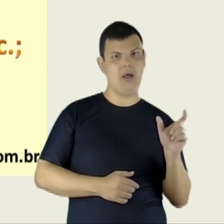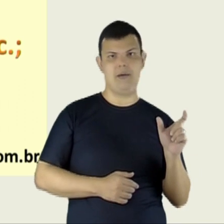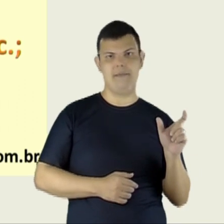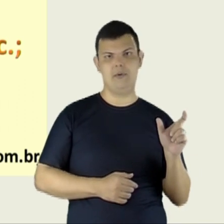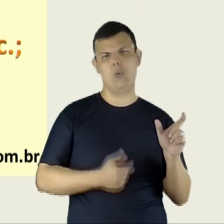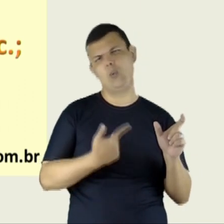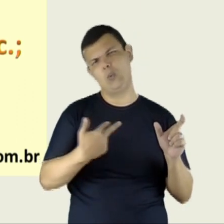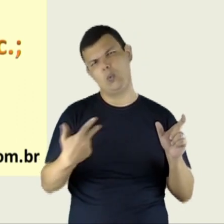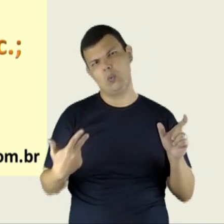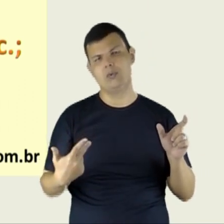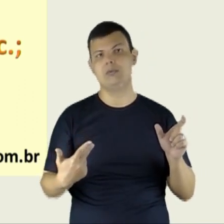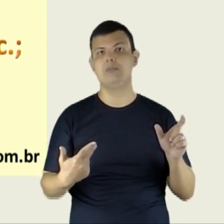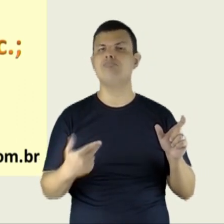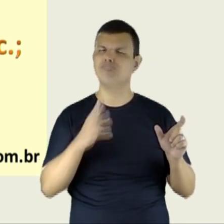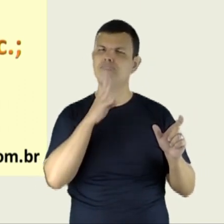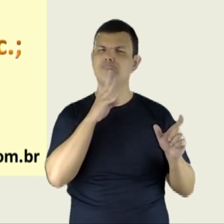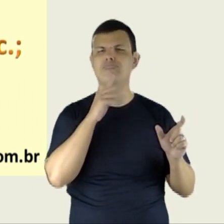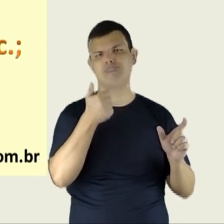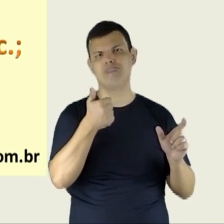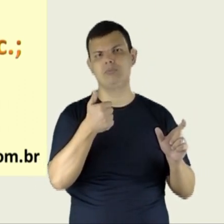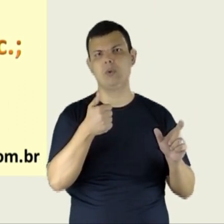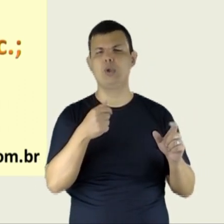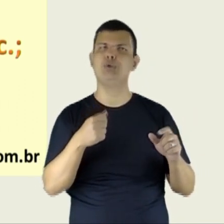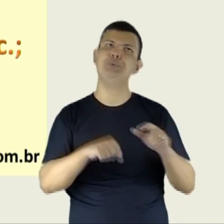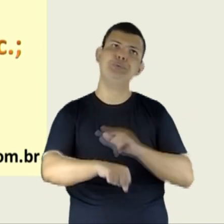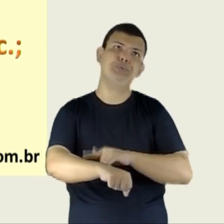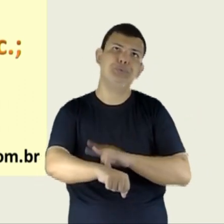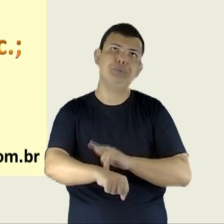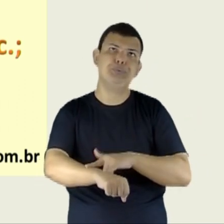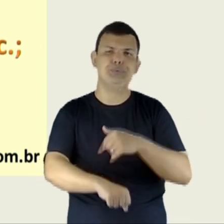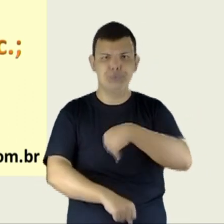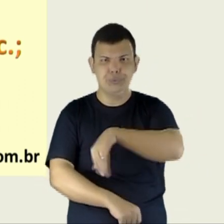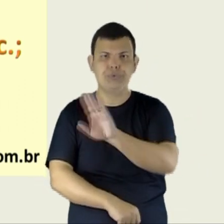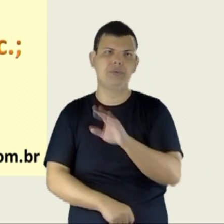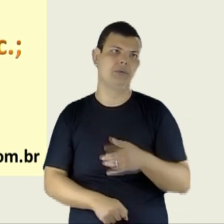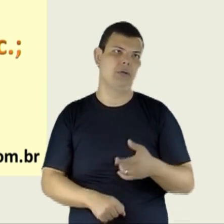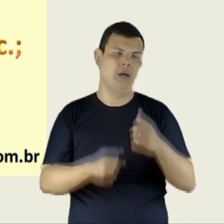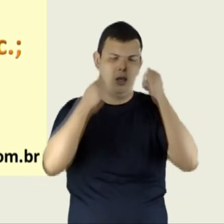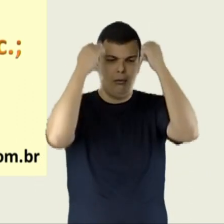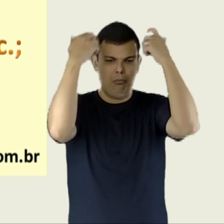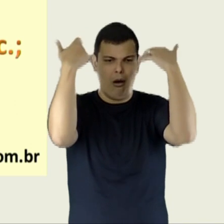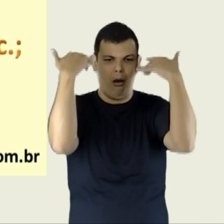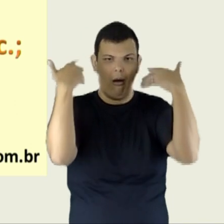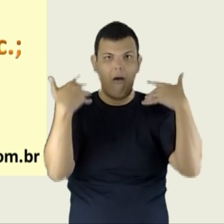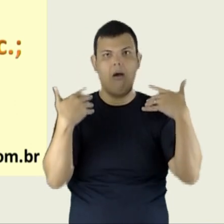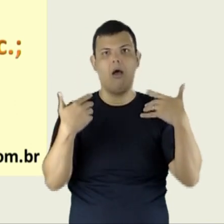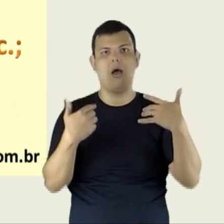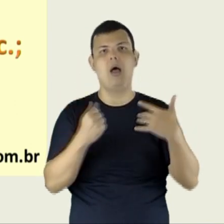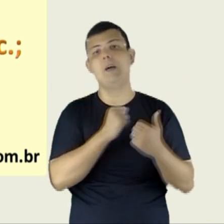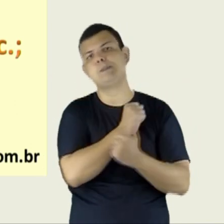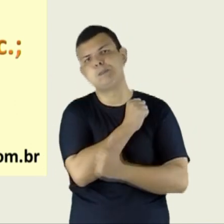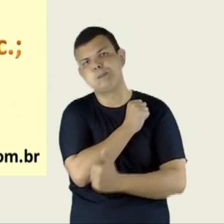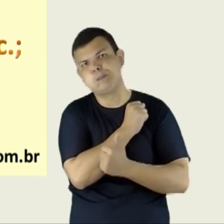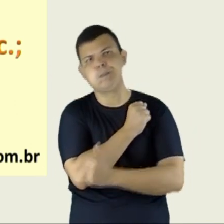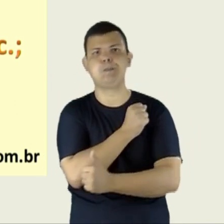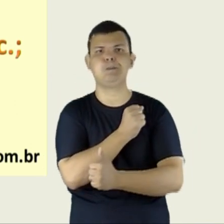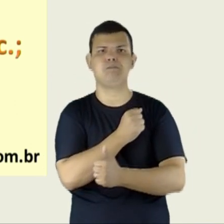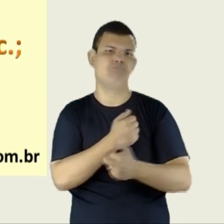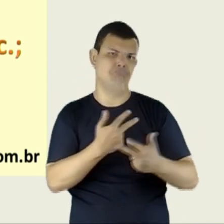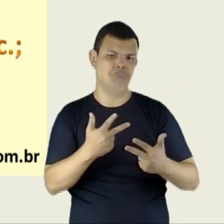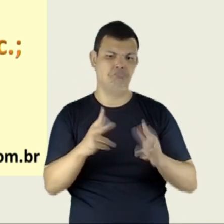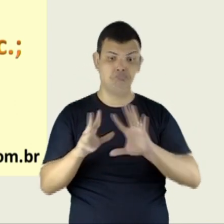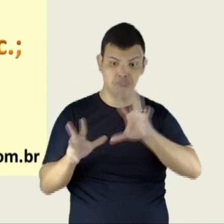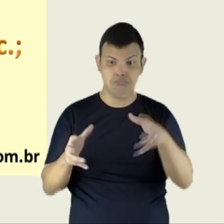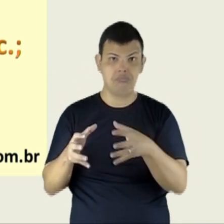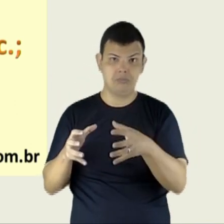dia a dia a gente conhece muito, é o famoso fazer xixi, né? O nosso suor, as fezes. Então, tudo isso faz